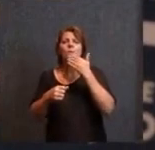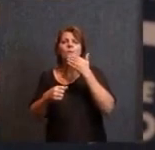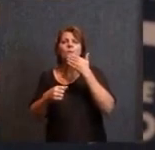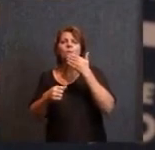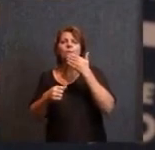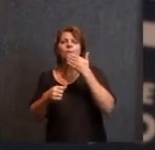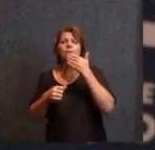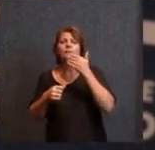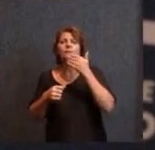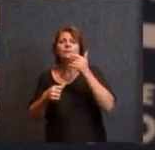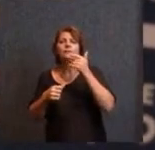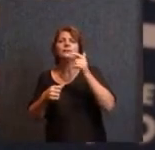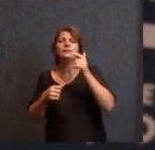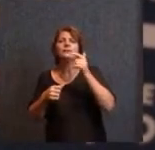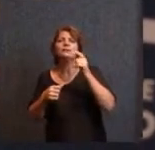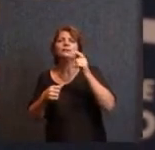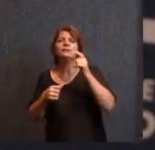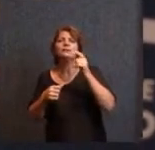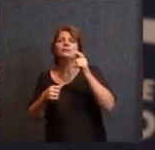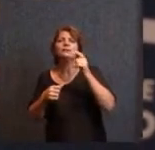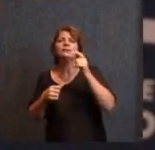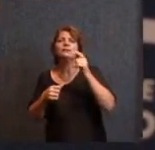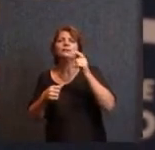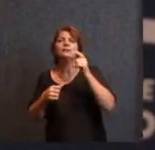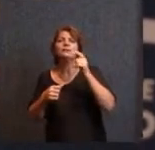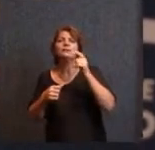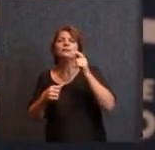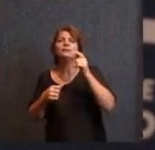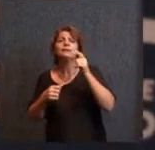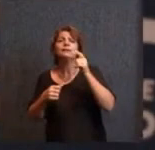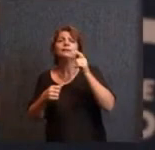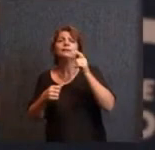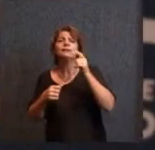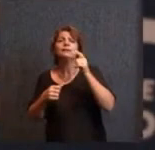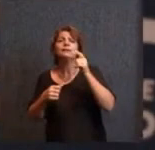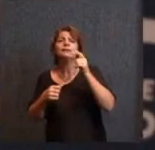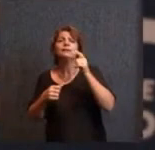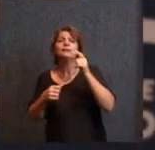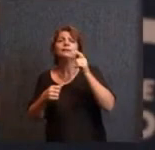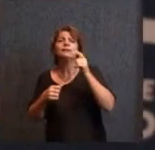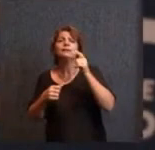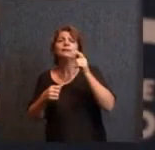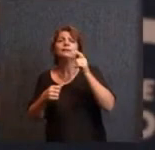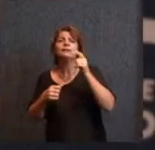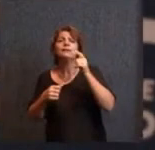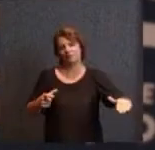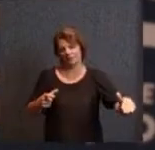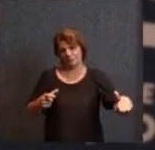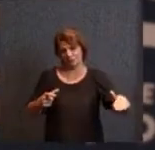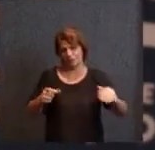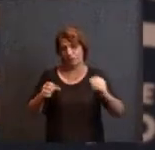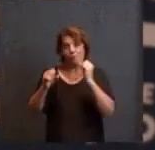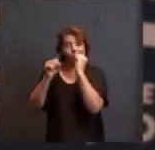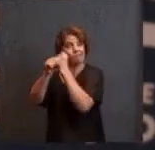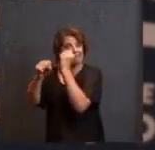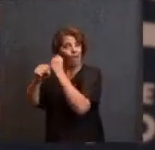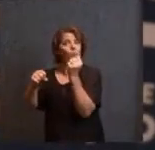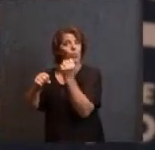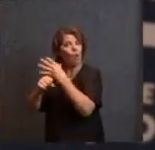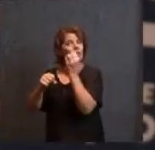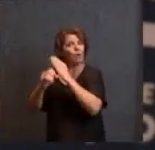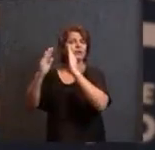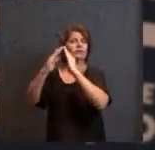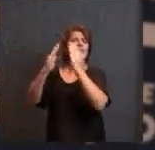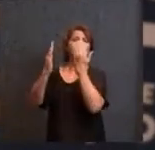contratar serviços para poder não ficar nenhuma criança fora da sala de aula. E esse é um grupo novo que está chegando agora. Lá